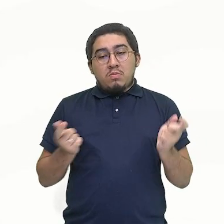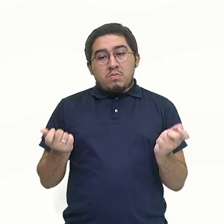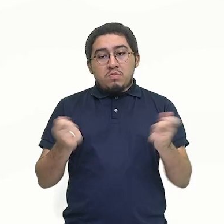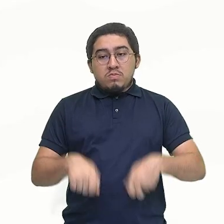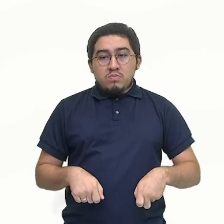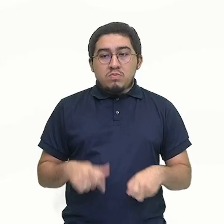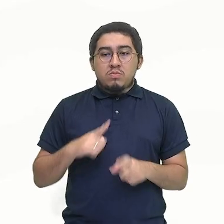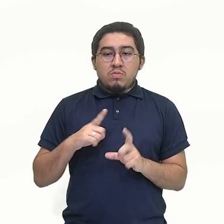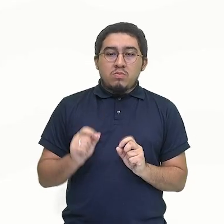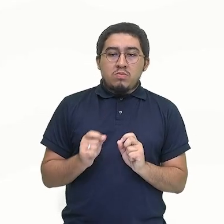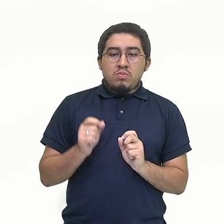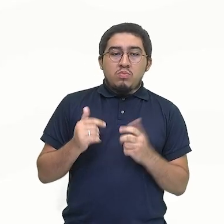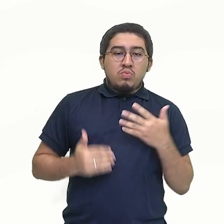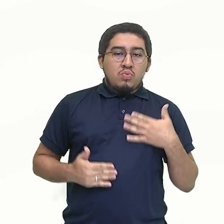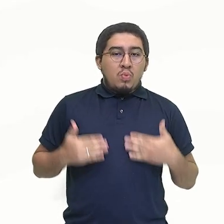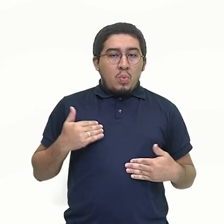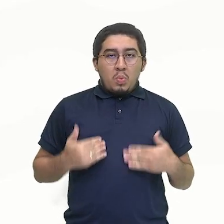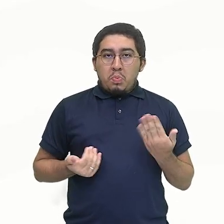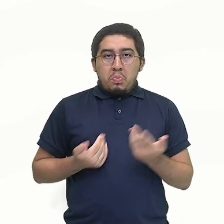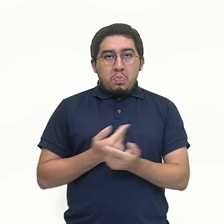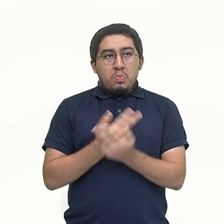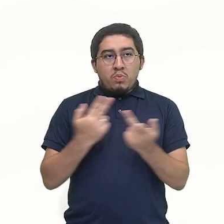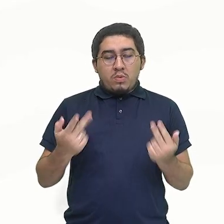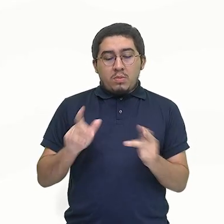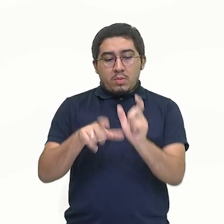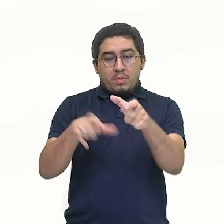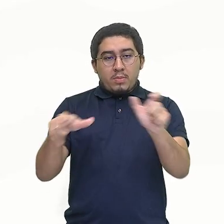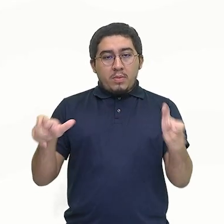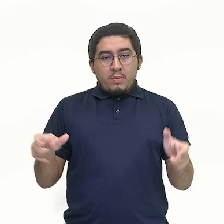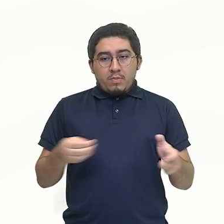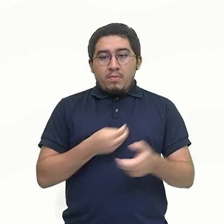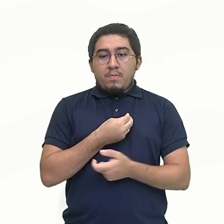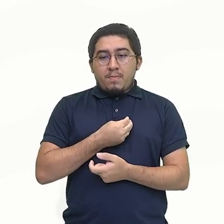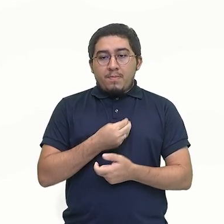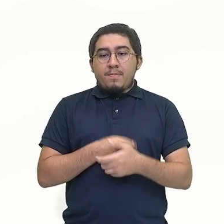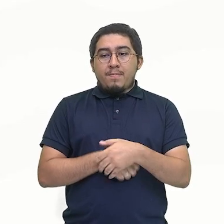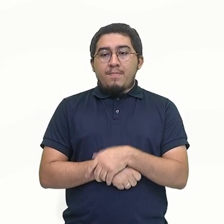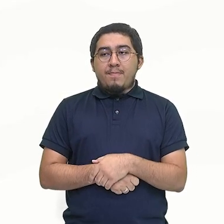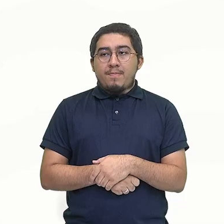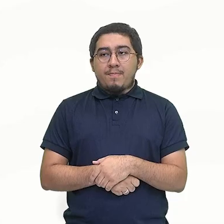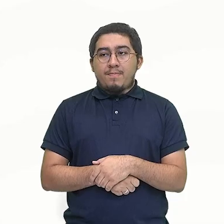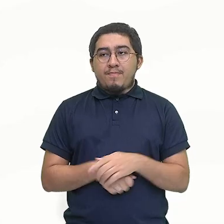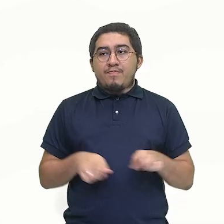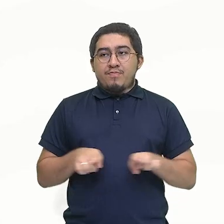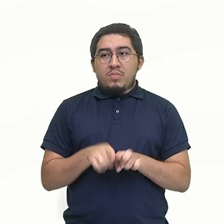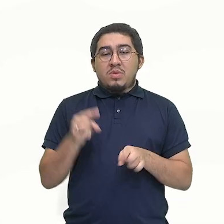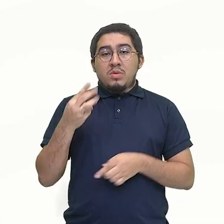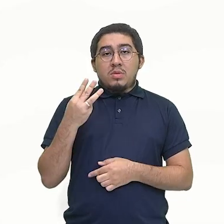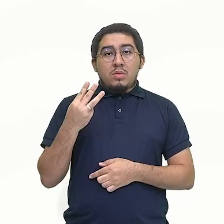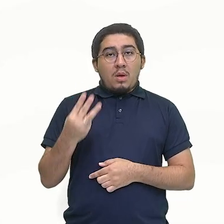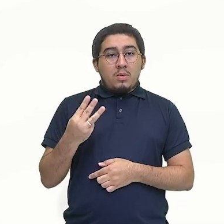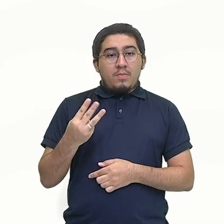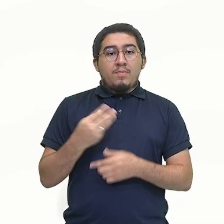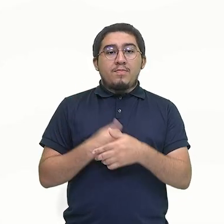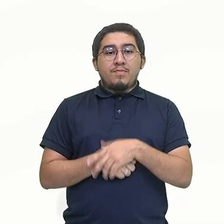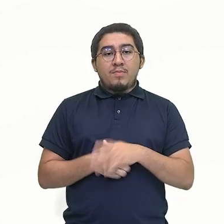funcionamento dos organismos, consequentemente, das formas de vida. 3. Toda célula ela se origina